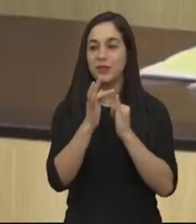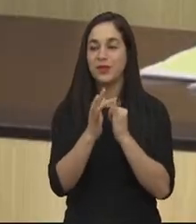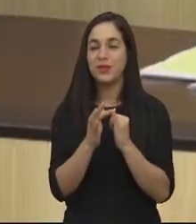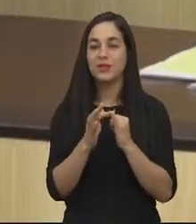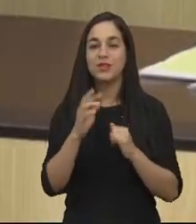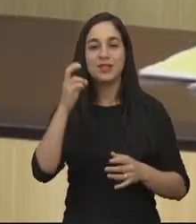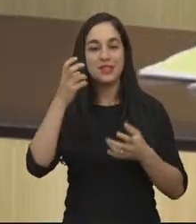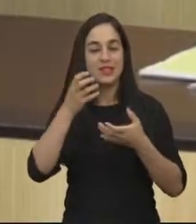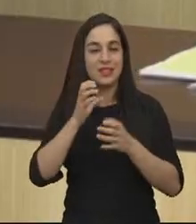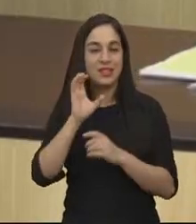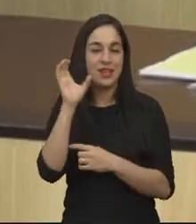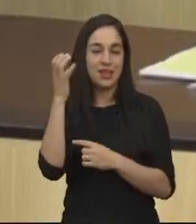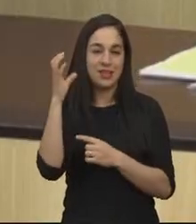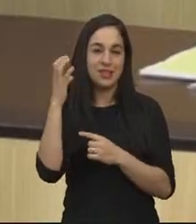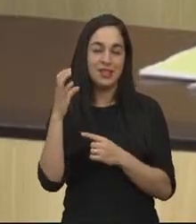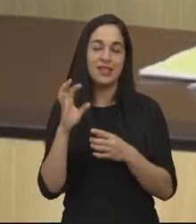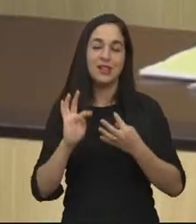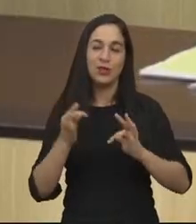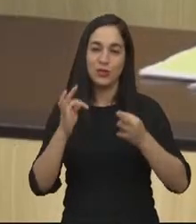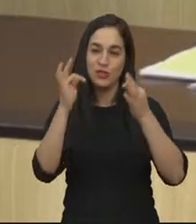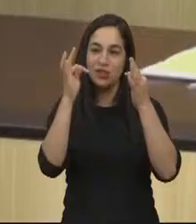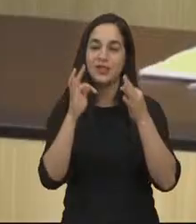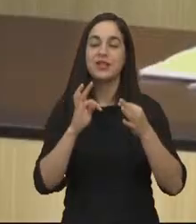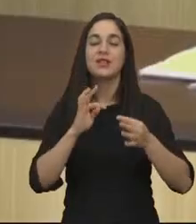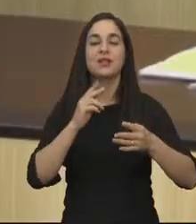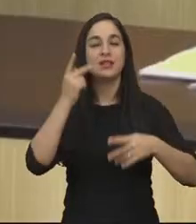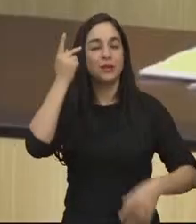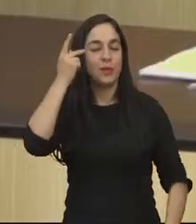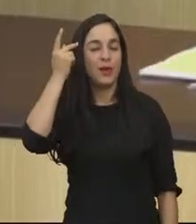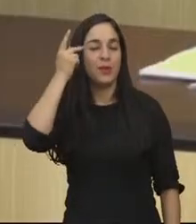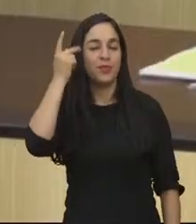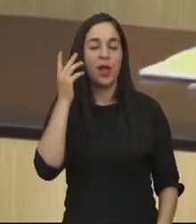Paulo, referente ao período